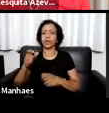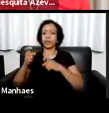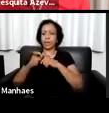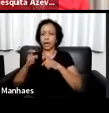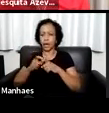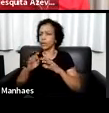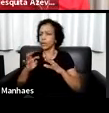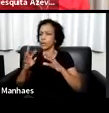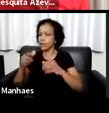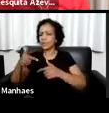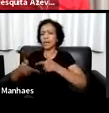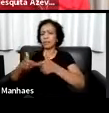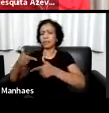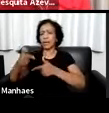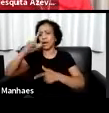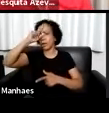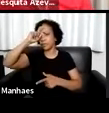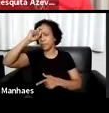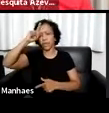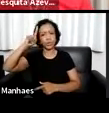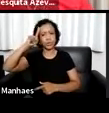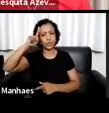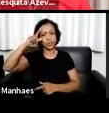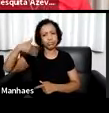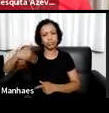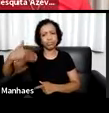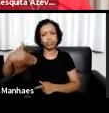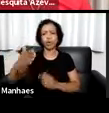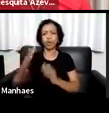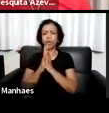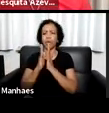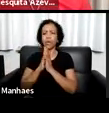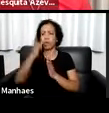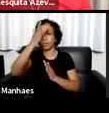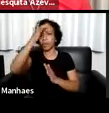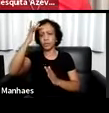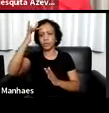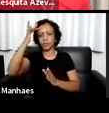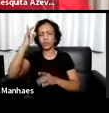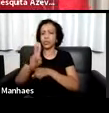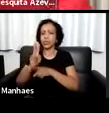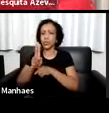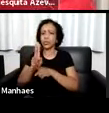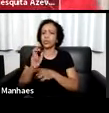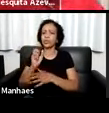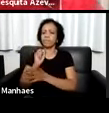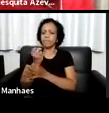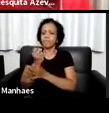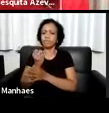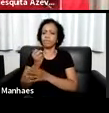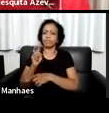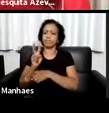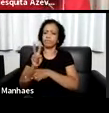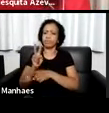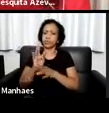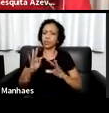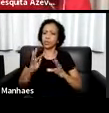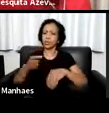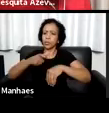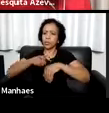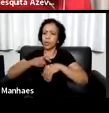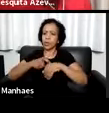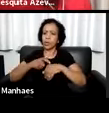que estão nos hospitais no dia a dia. Esses profissionais de saúde, irmãos, é pedido prioritário em todos os nossos momentos de oração. Então, pastor